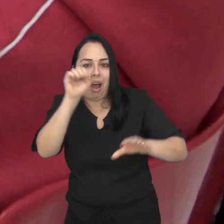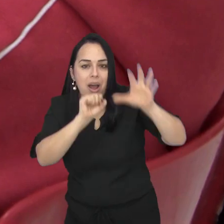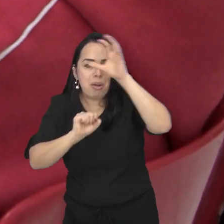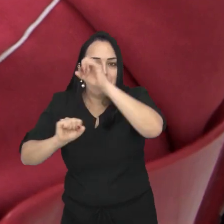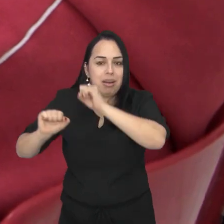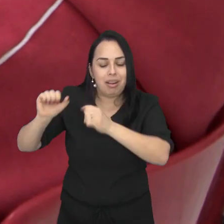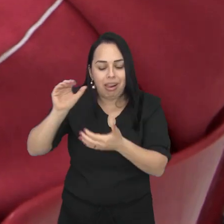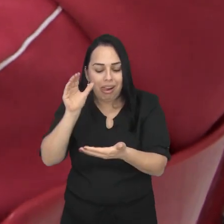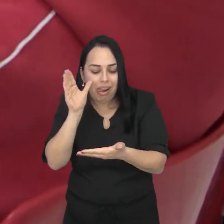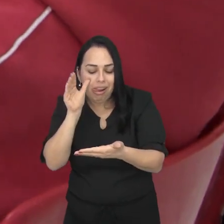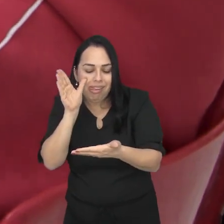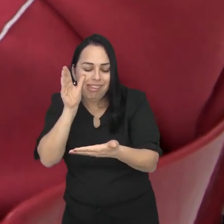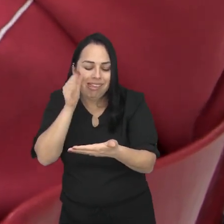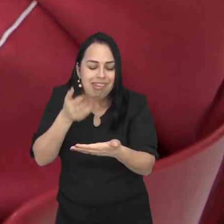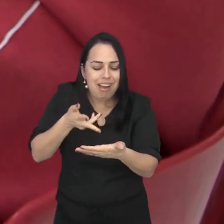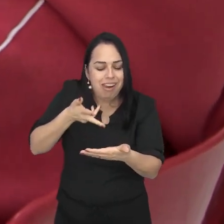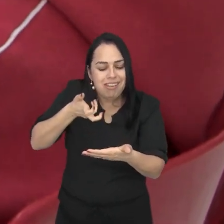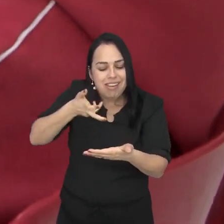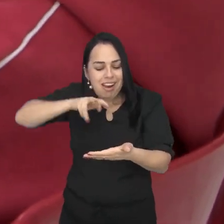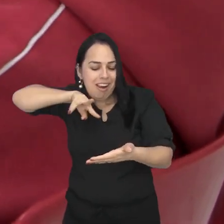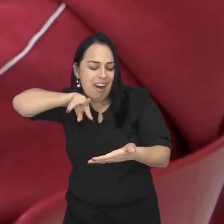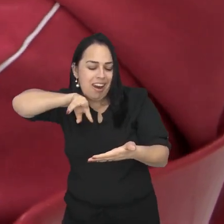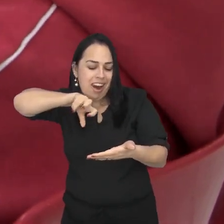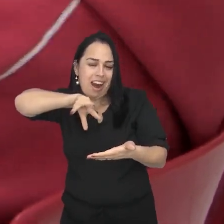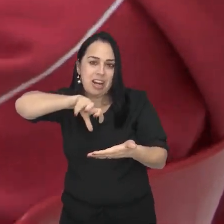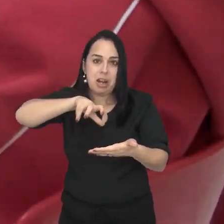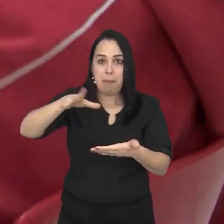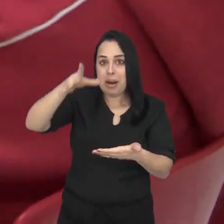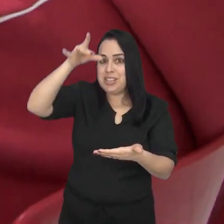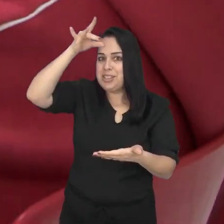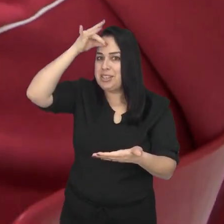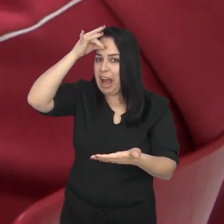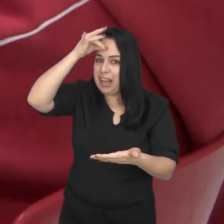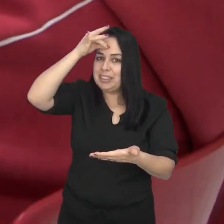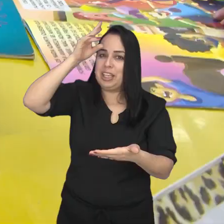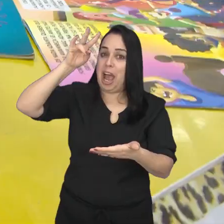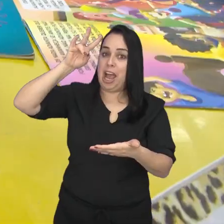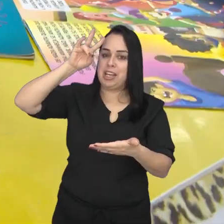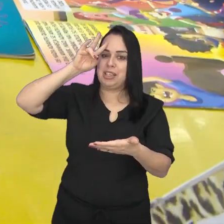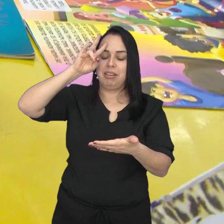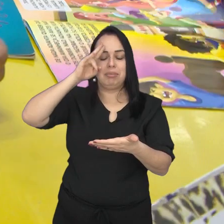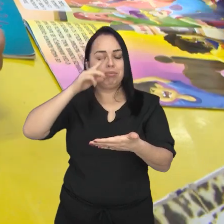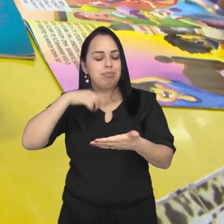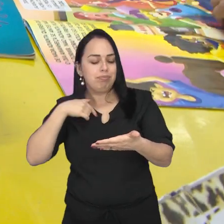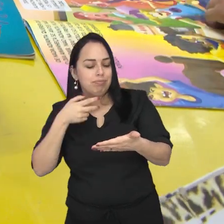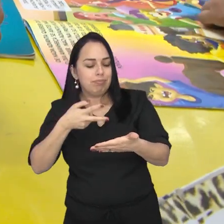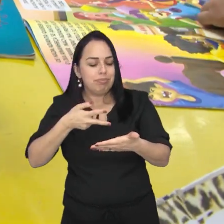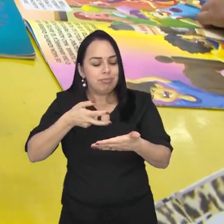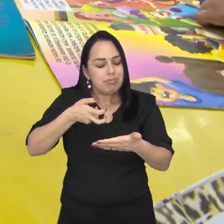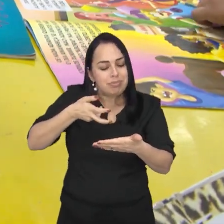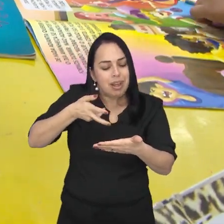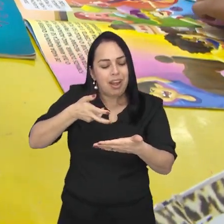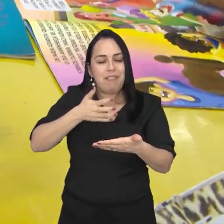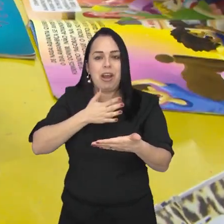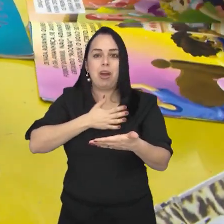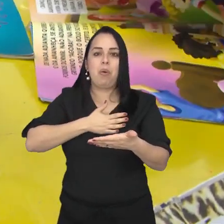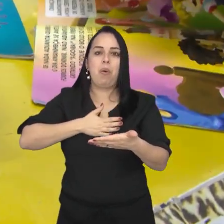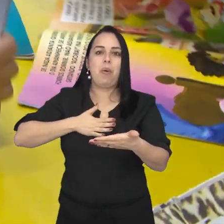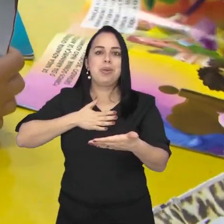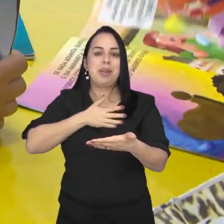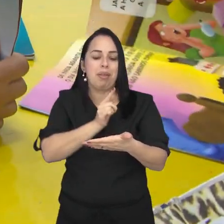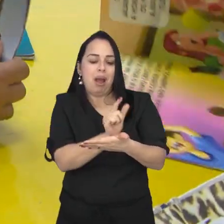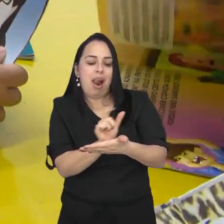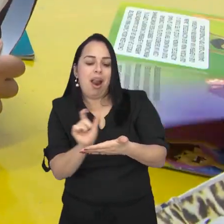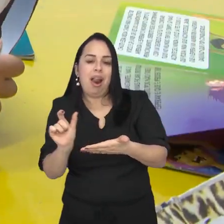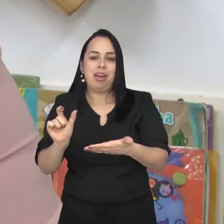E é na curiosidade e admiração pelas histórias e personagens que elas, aos poucos, vão tomando gosto